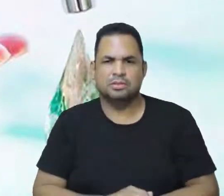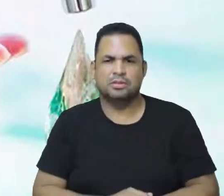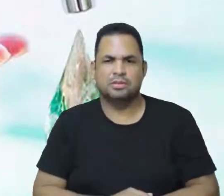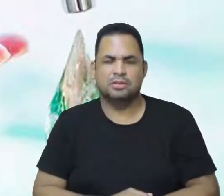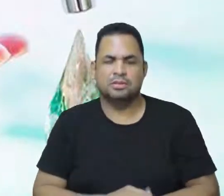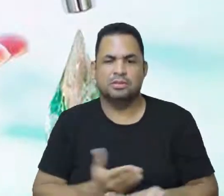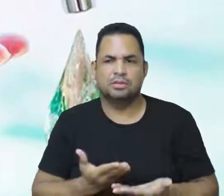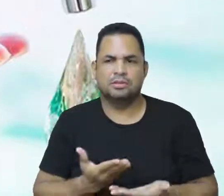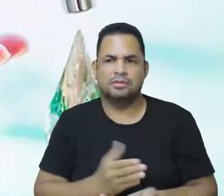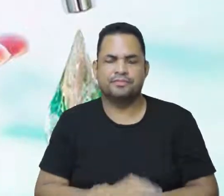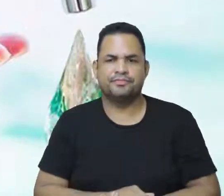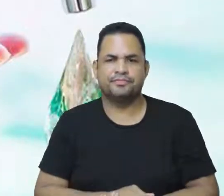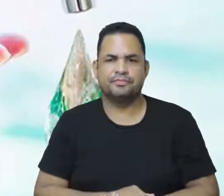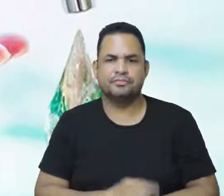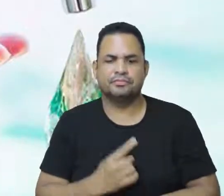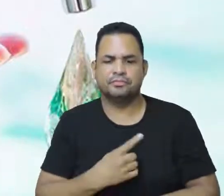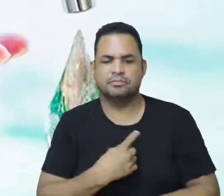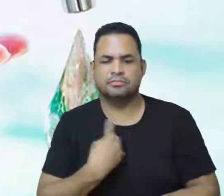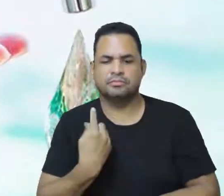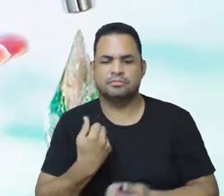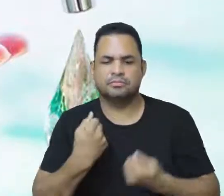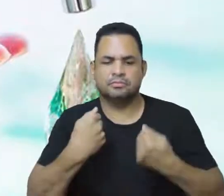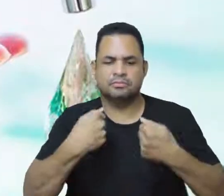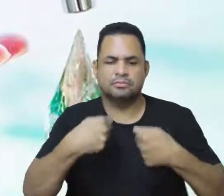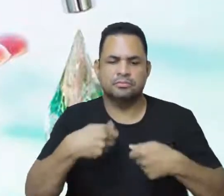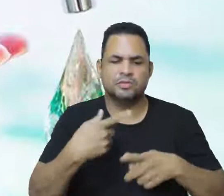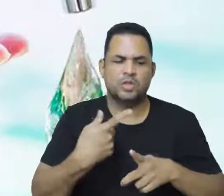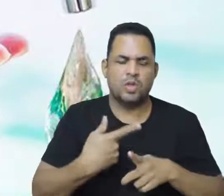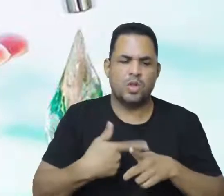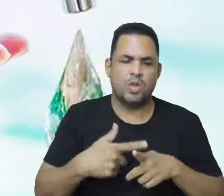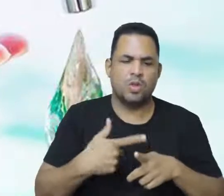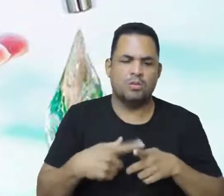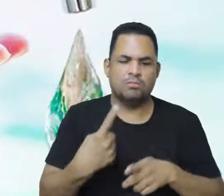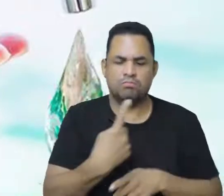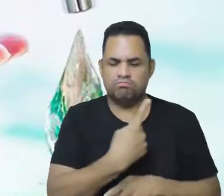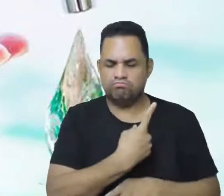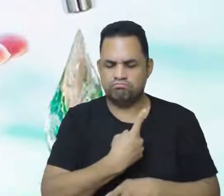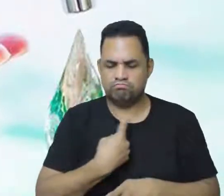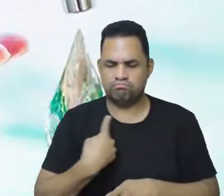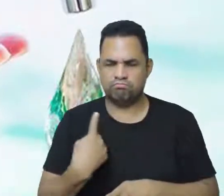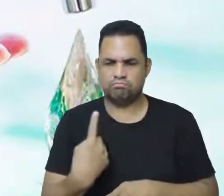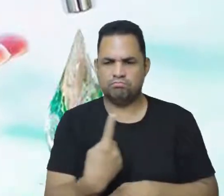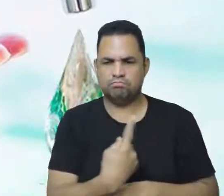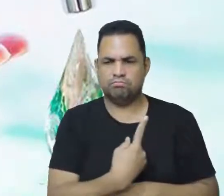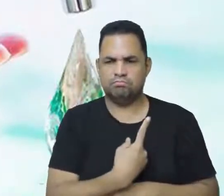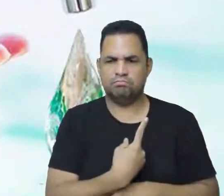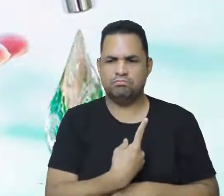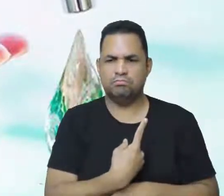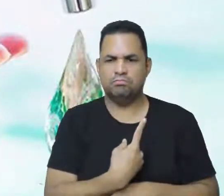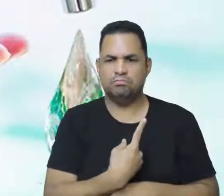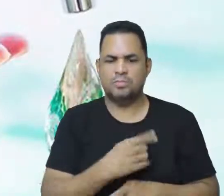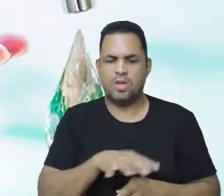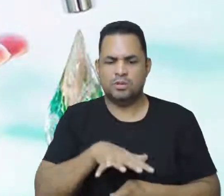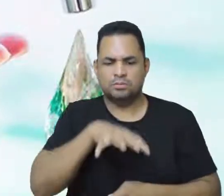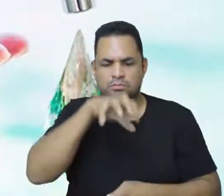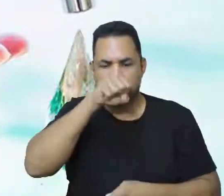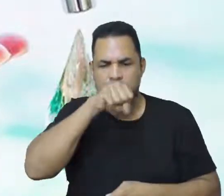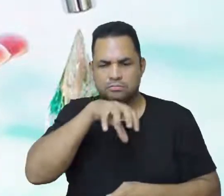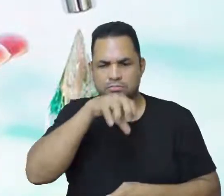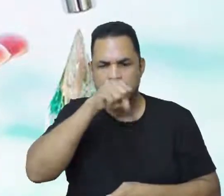Diante disso aí, nós podemos ter consequências para o nosso aparelho